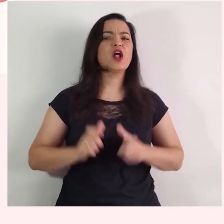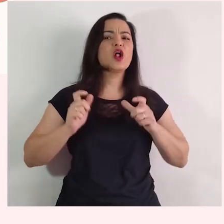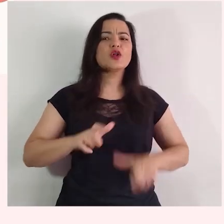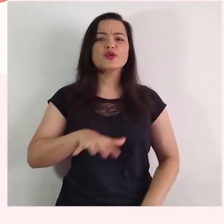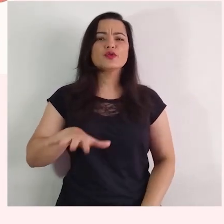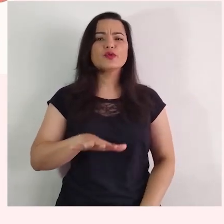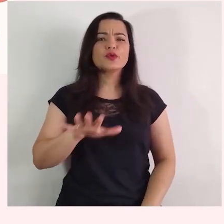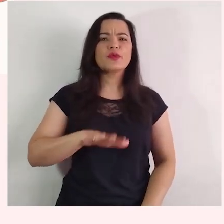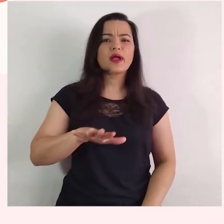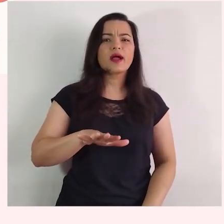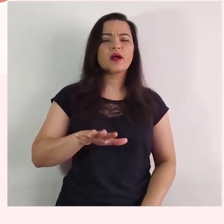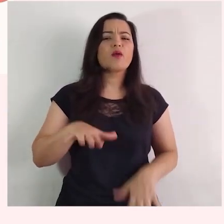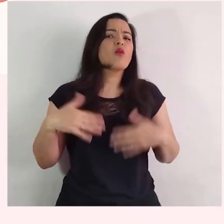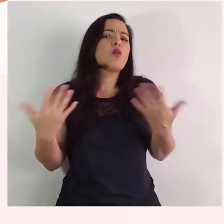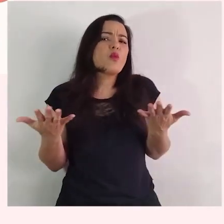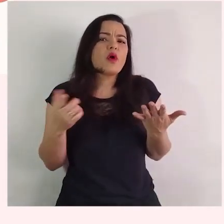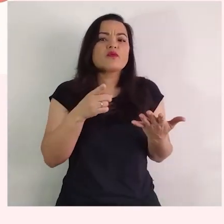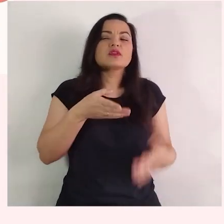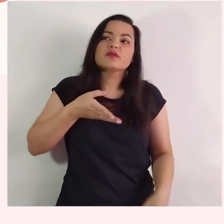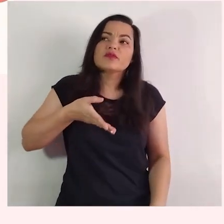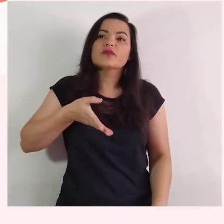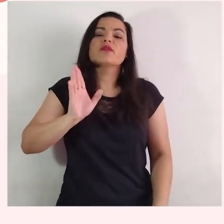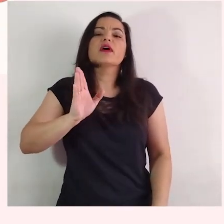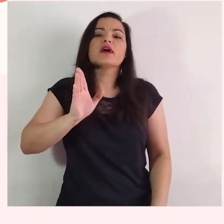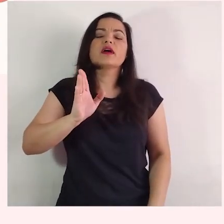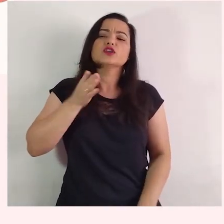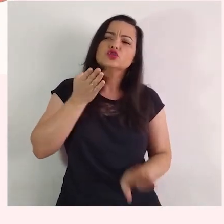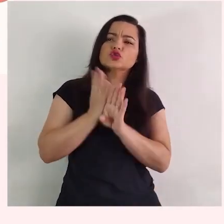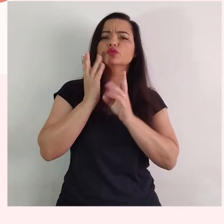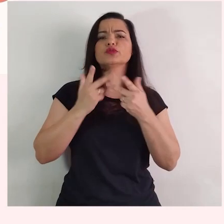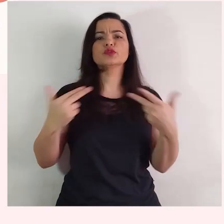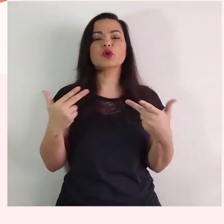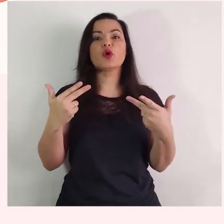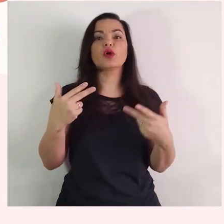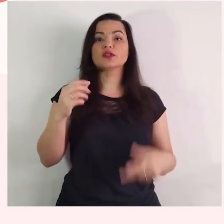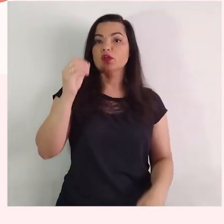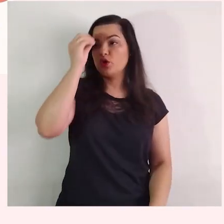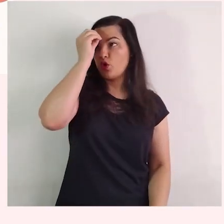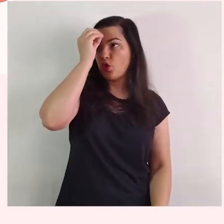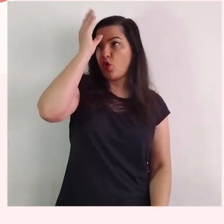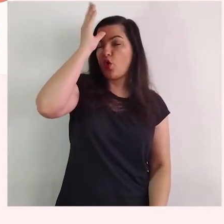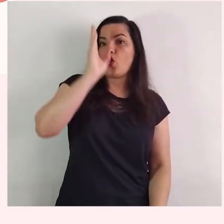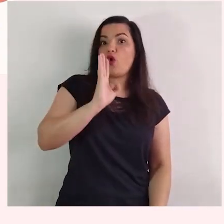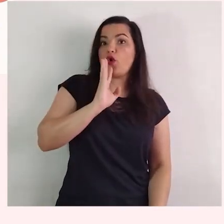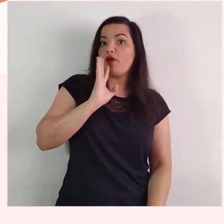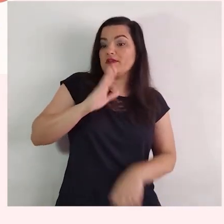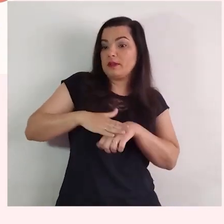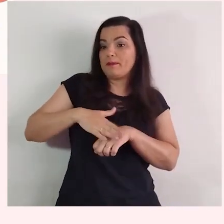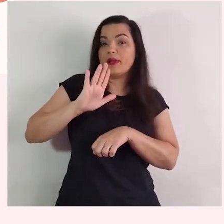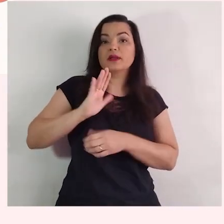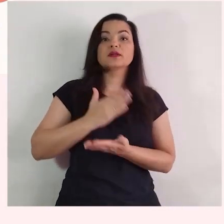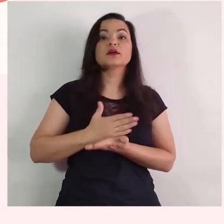que você vai para fazer descobertas, ampliar o seu conhecimento e que começa com a